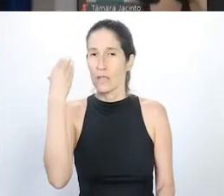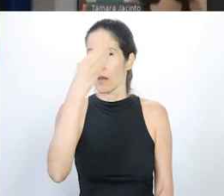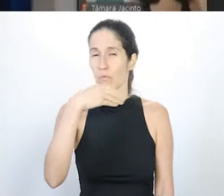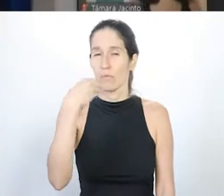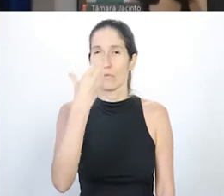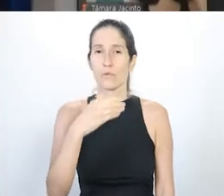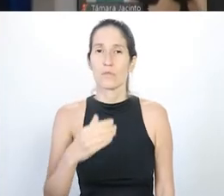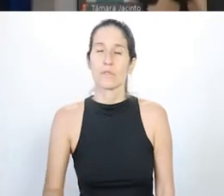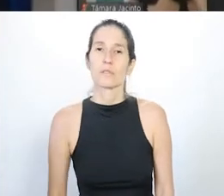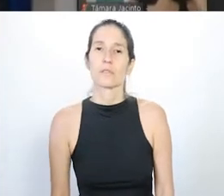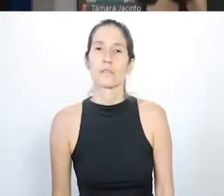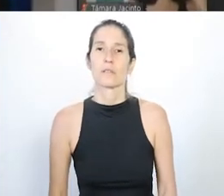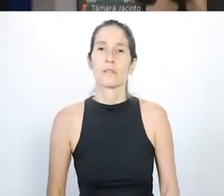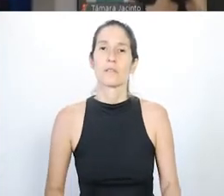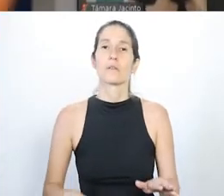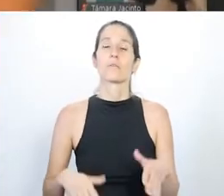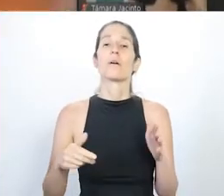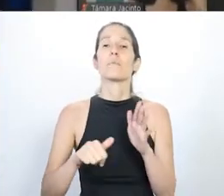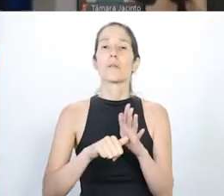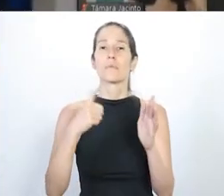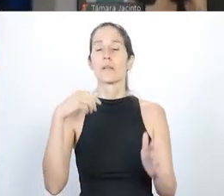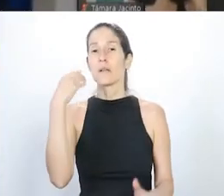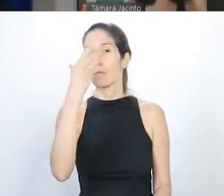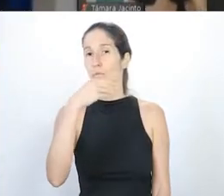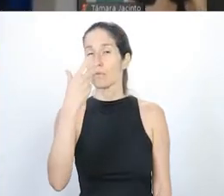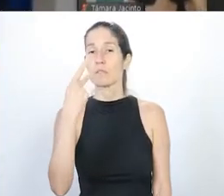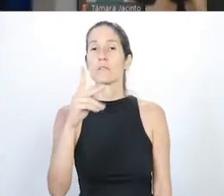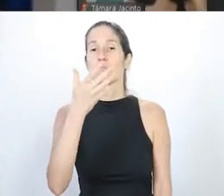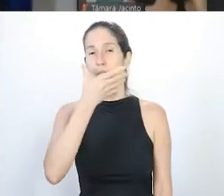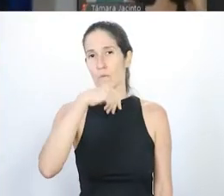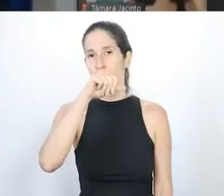lhe marcou assim, de Baracho, do seu pai, qual foi?